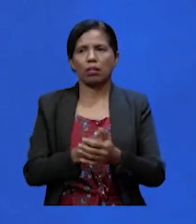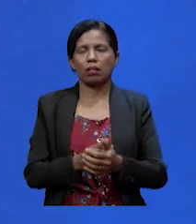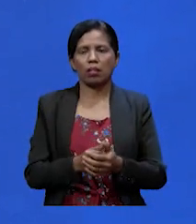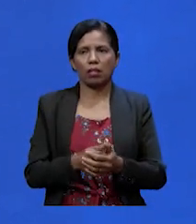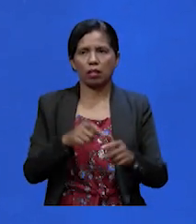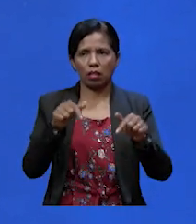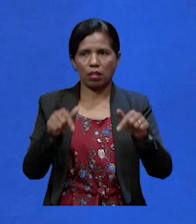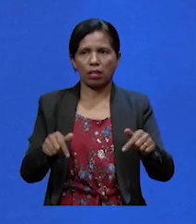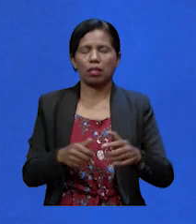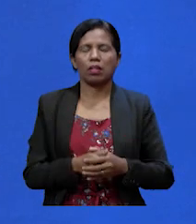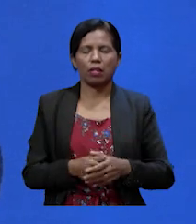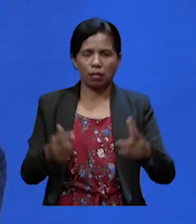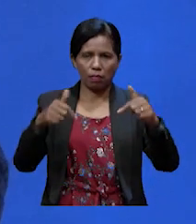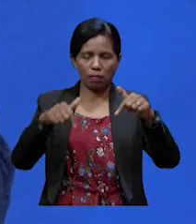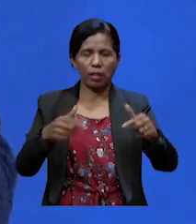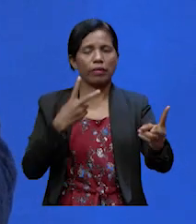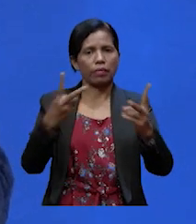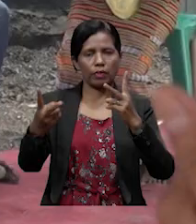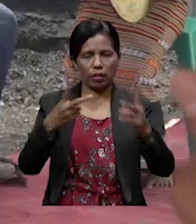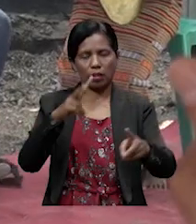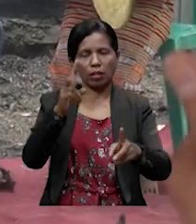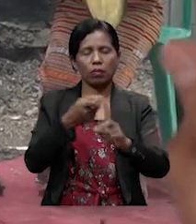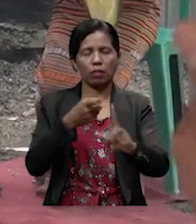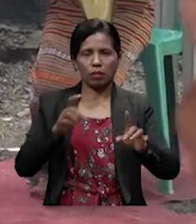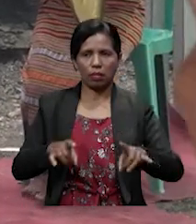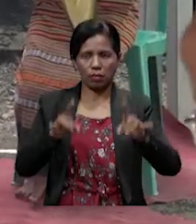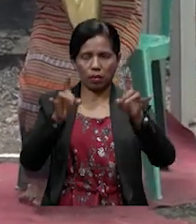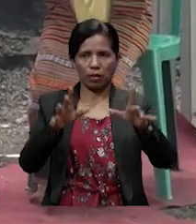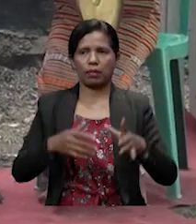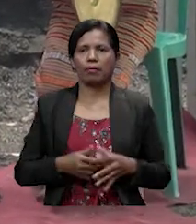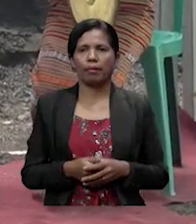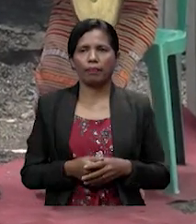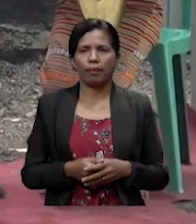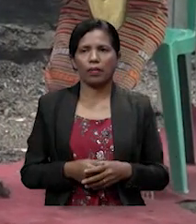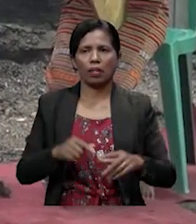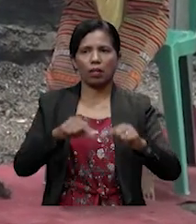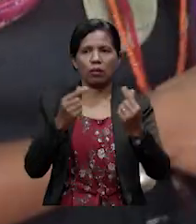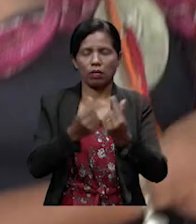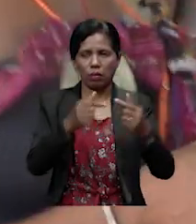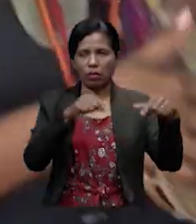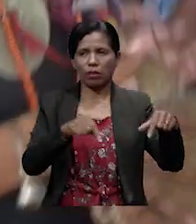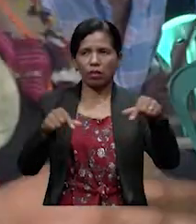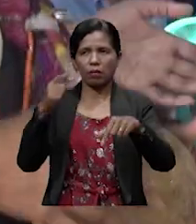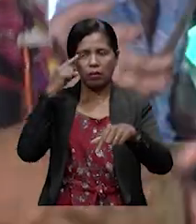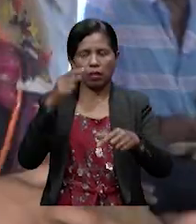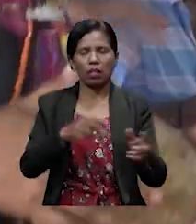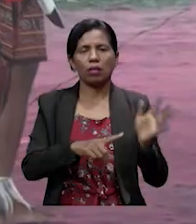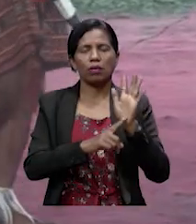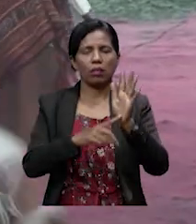Morgan o Sr. Polemar que ne visita me Timor-Leste. Ia ocasião nemos, grupo de eficiência matan hatudu sirne